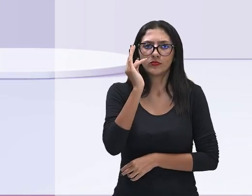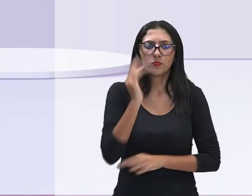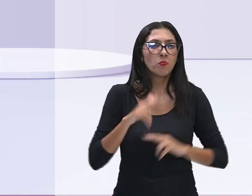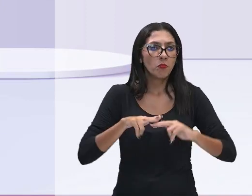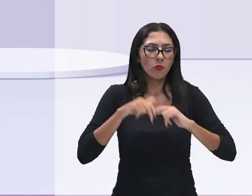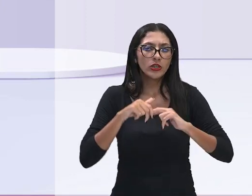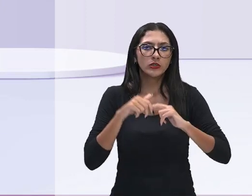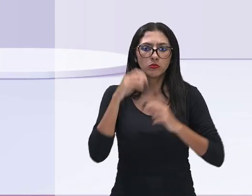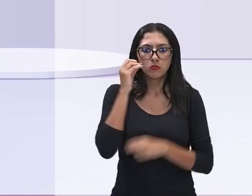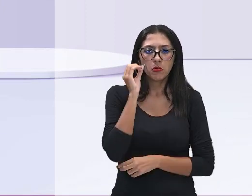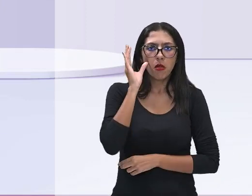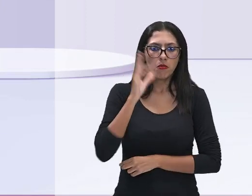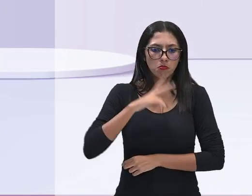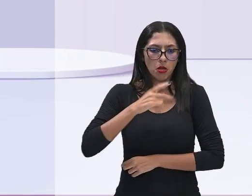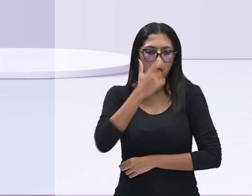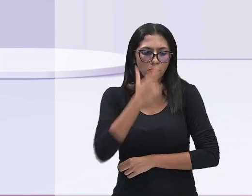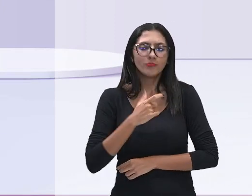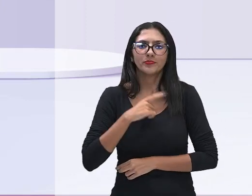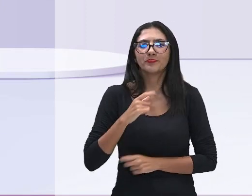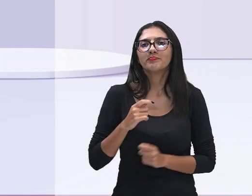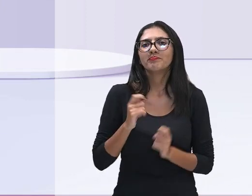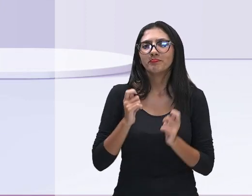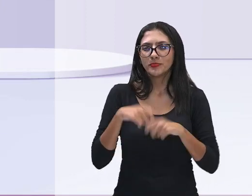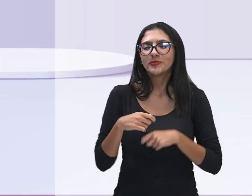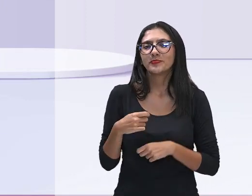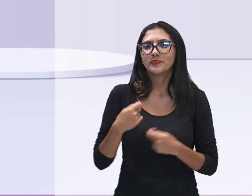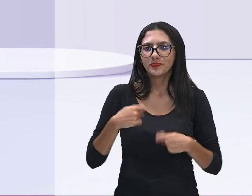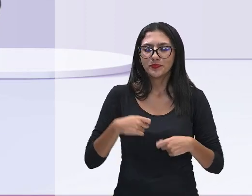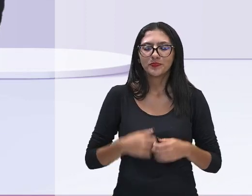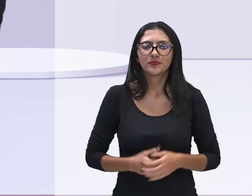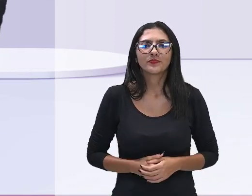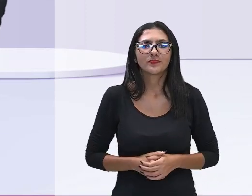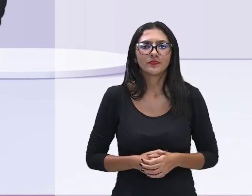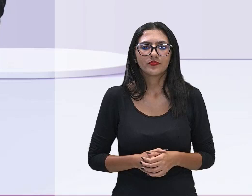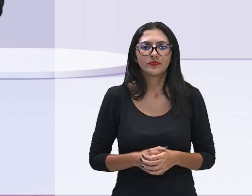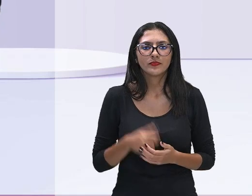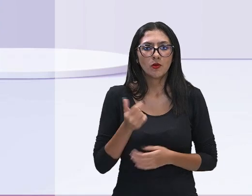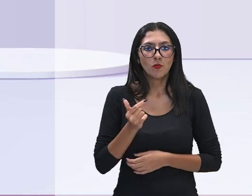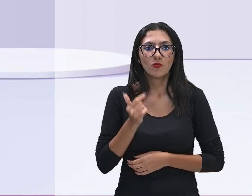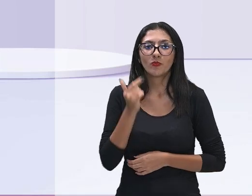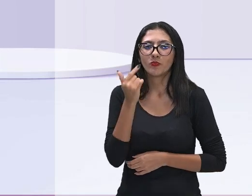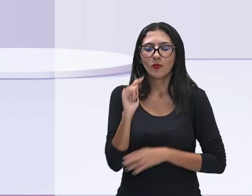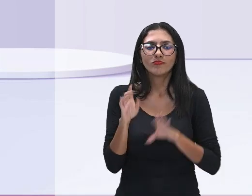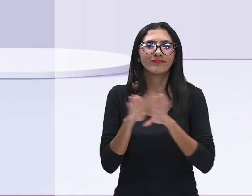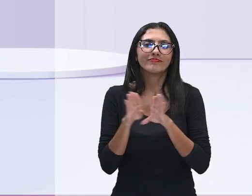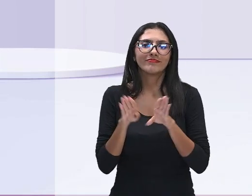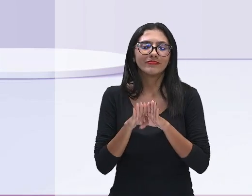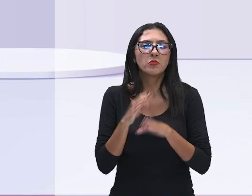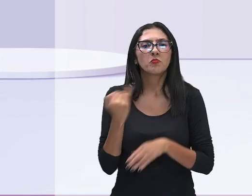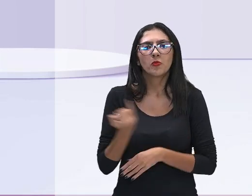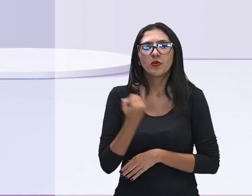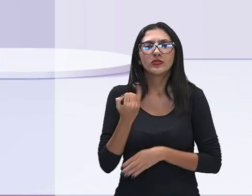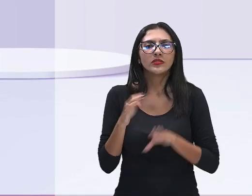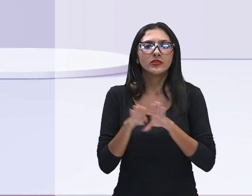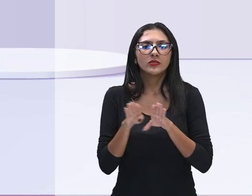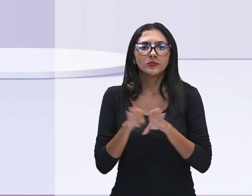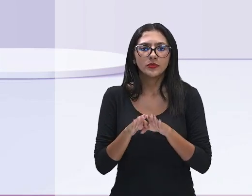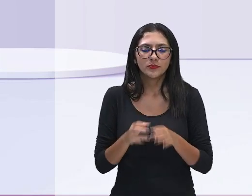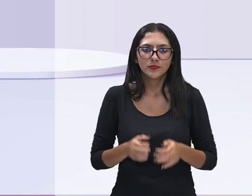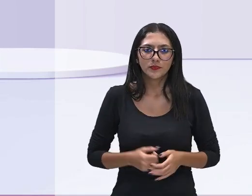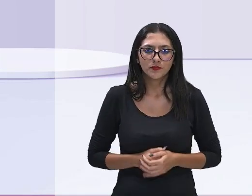é muito importante. Outro ponto que a gente não pode esquecer que o professor trouxe aqui para vocês é busca